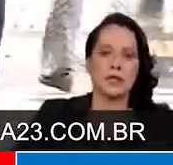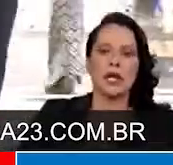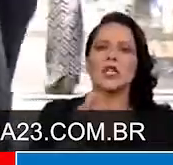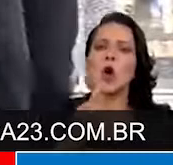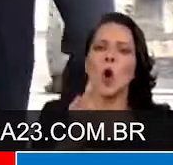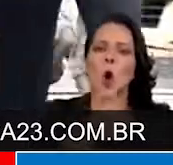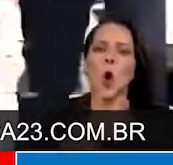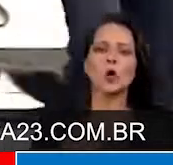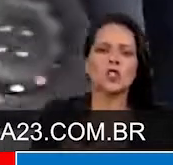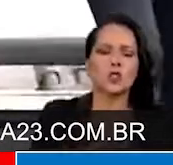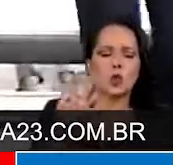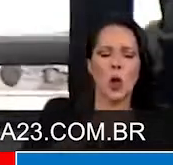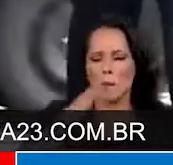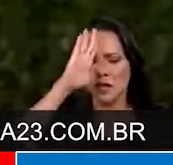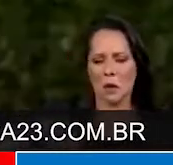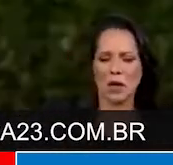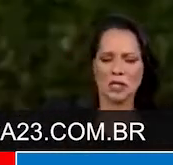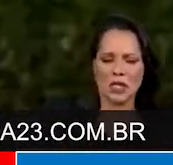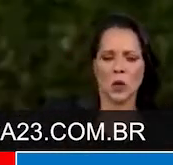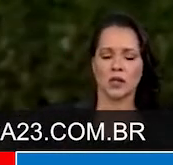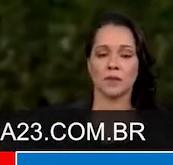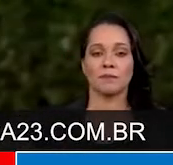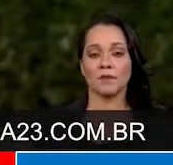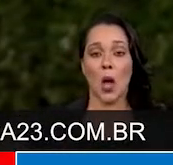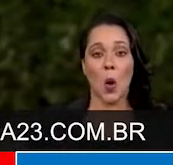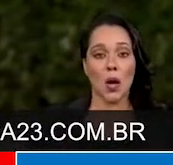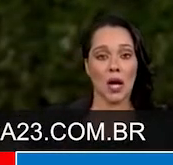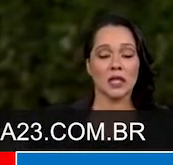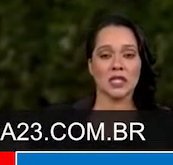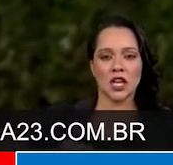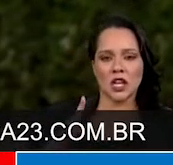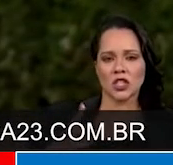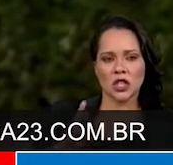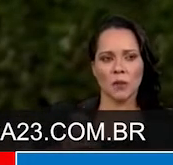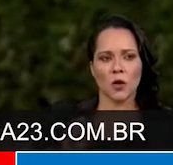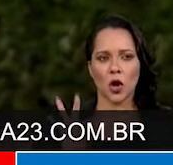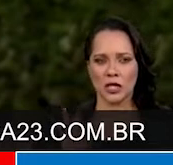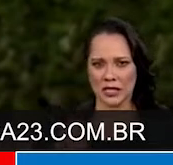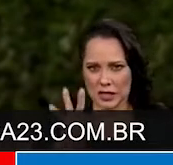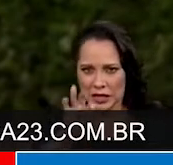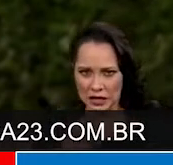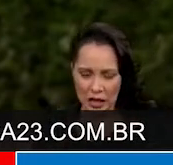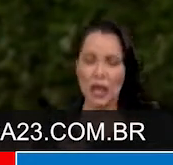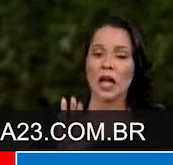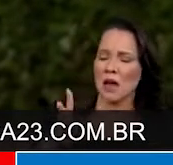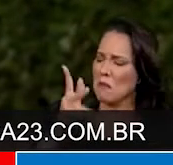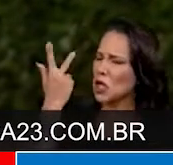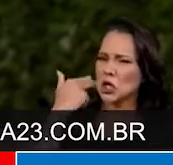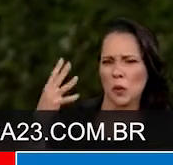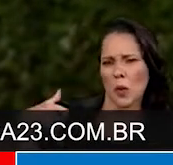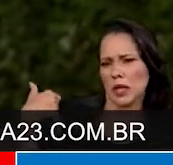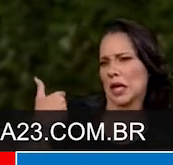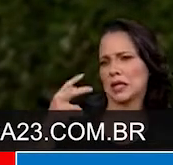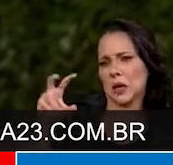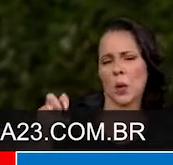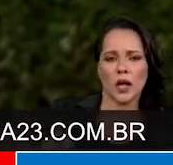óssea, principalmente das costas. O câncer de próstata é o tumor mais comum em homens acima de 50 anos. Fatores de